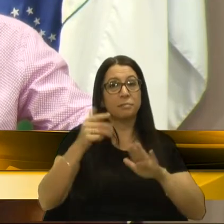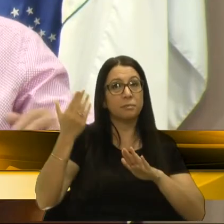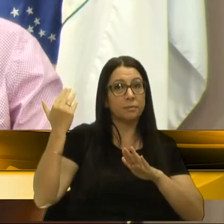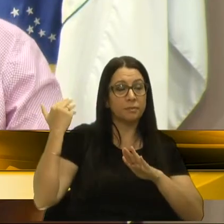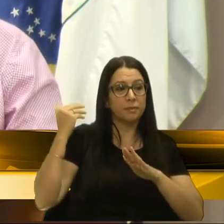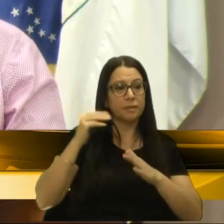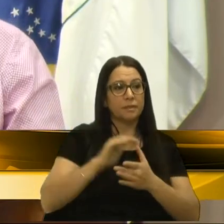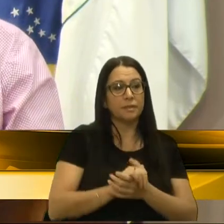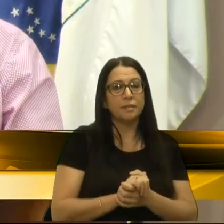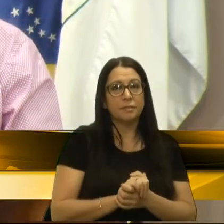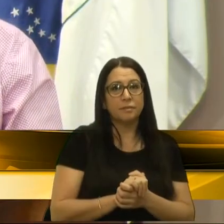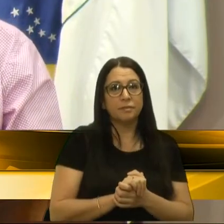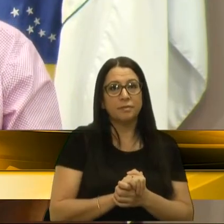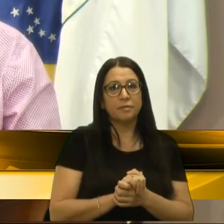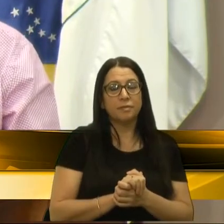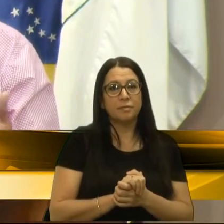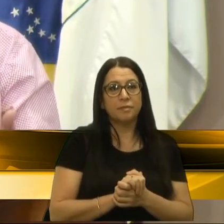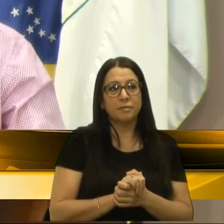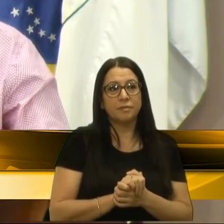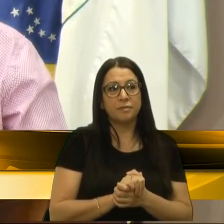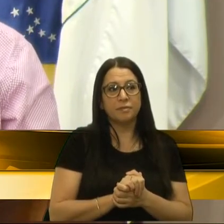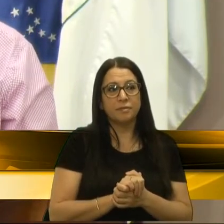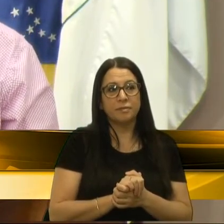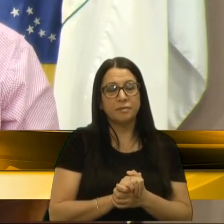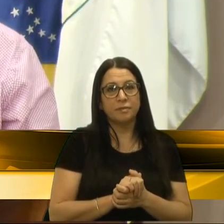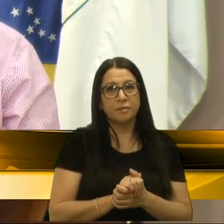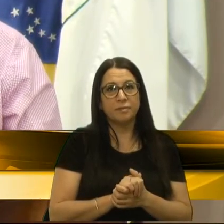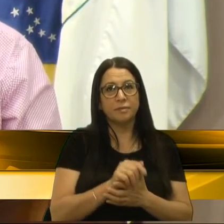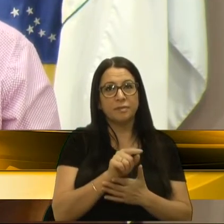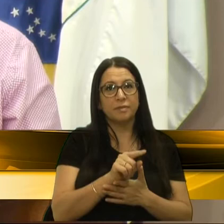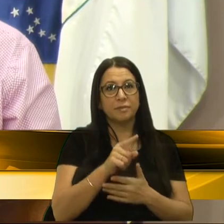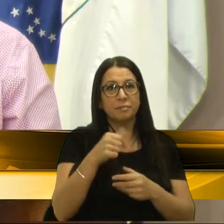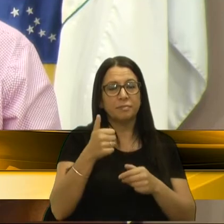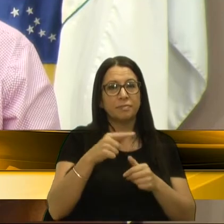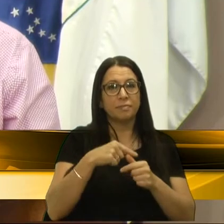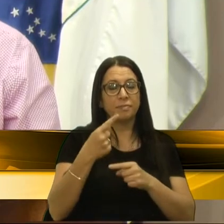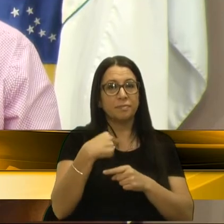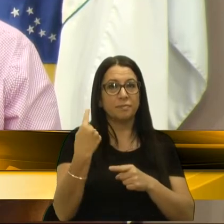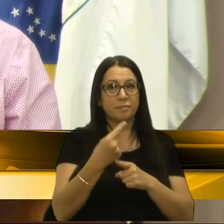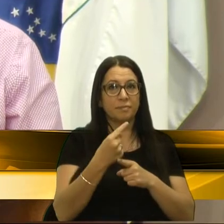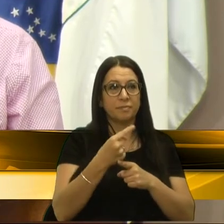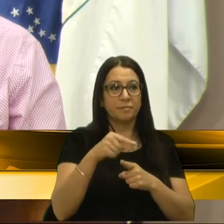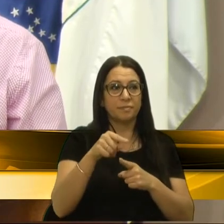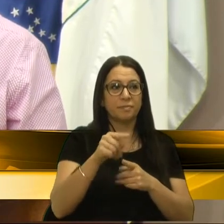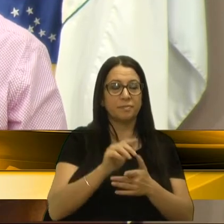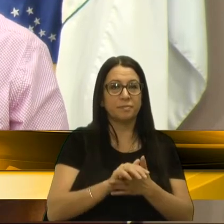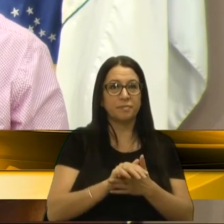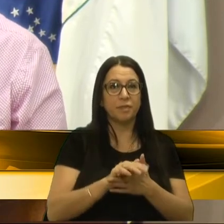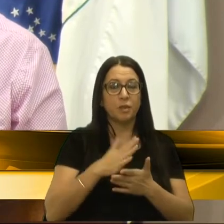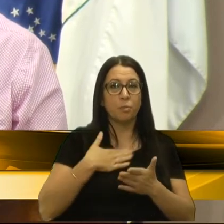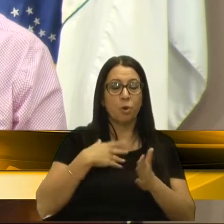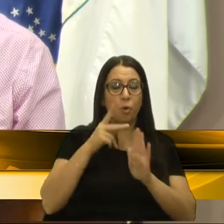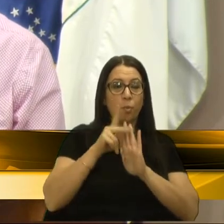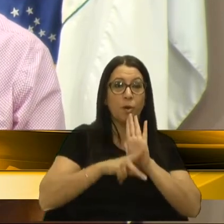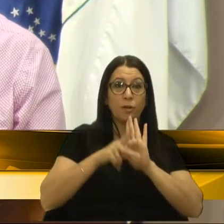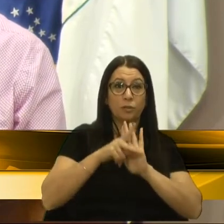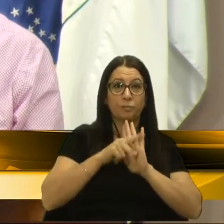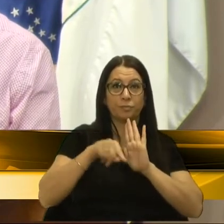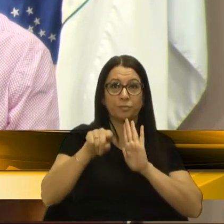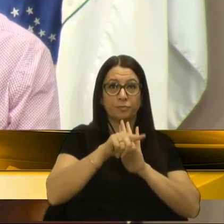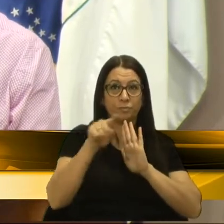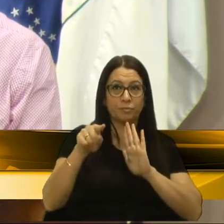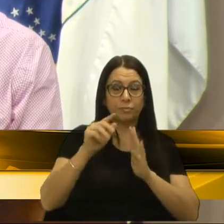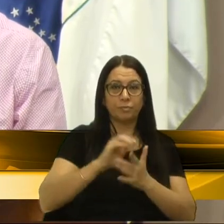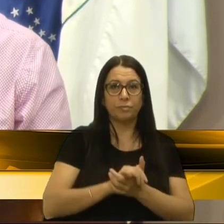passada veio, enfim, aqui no primeiro momento e hoje para votação o meu projeto que, enfim,